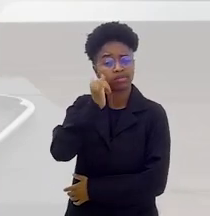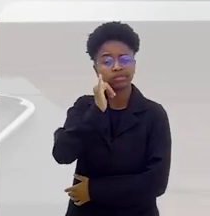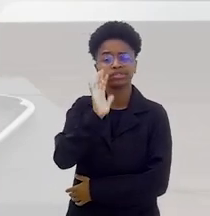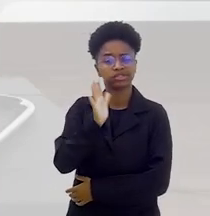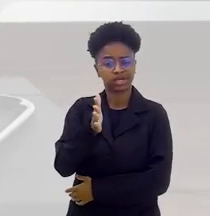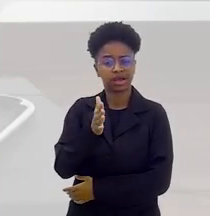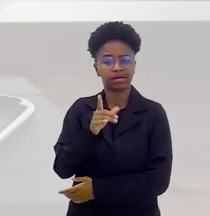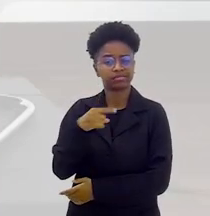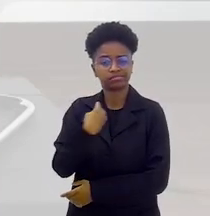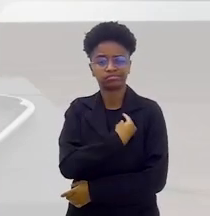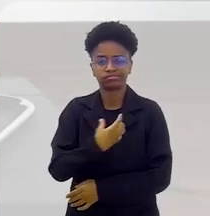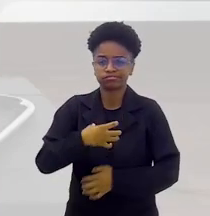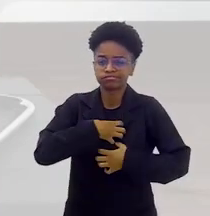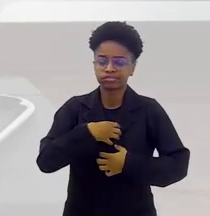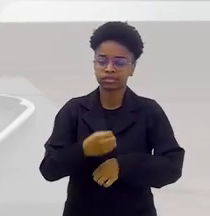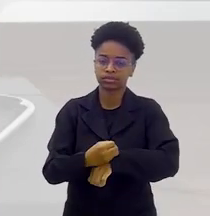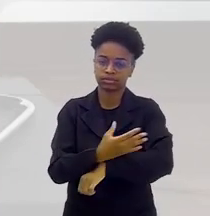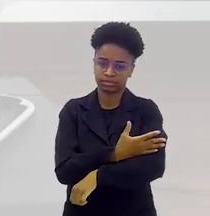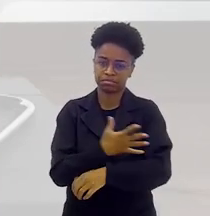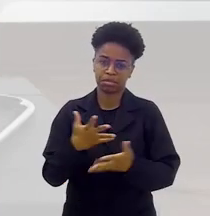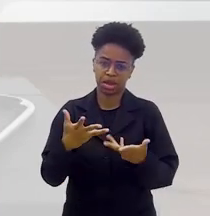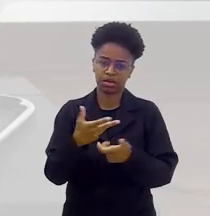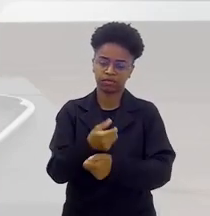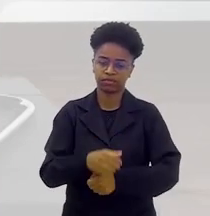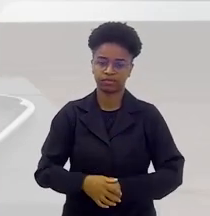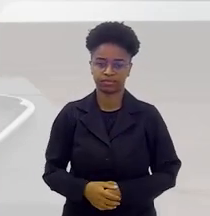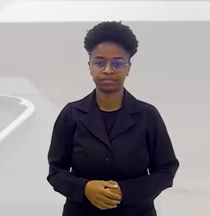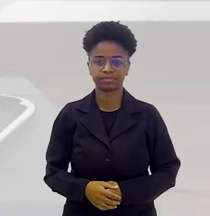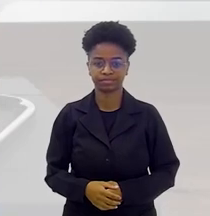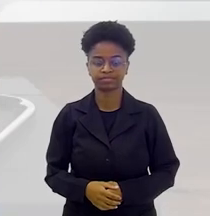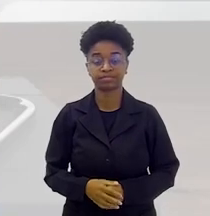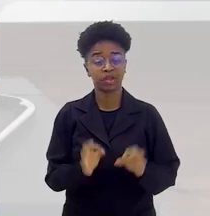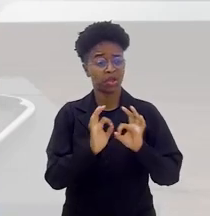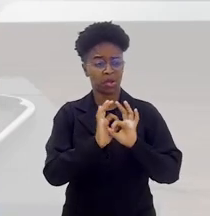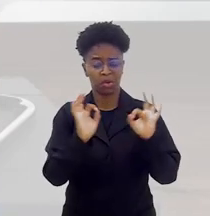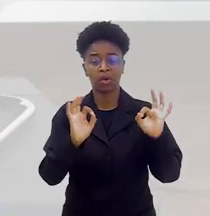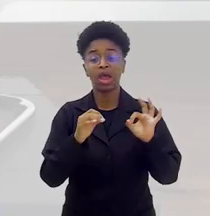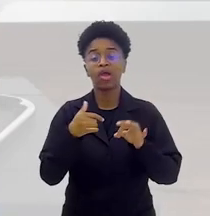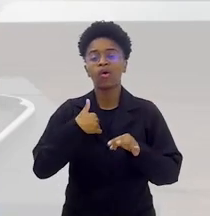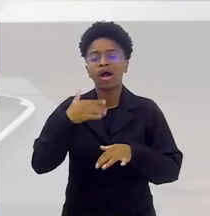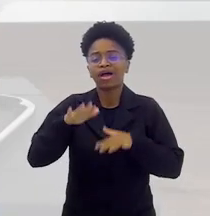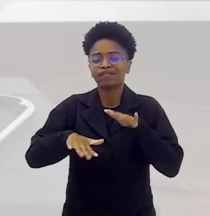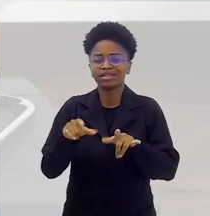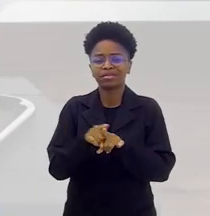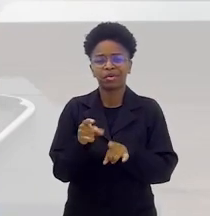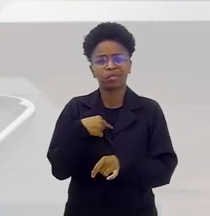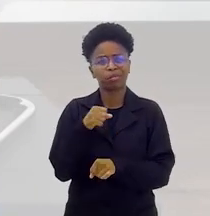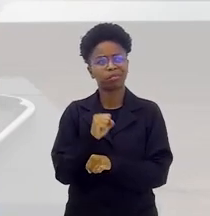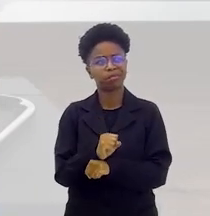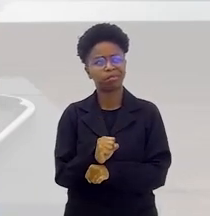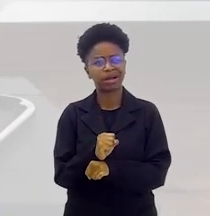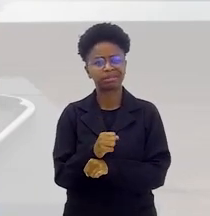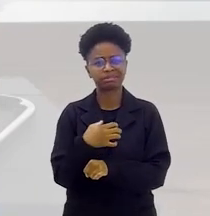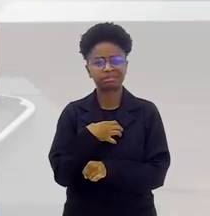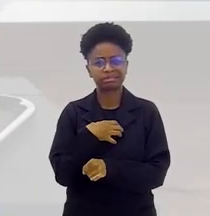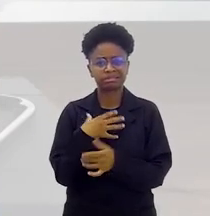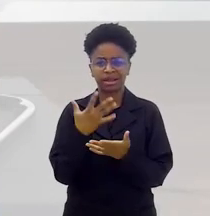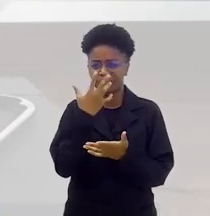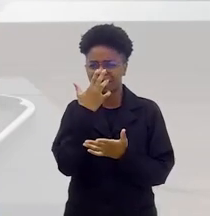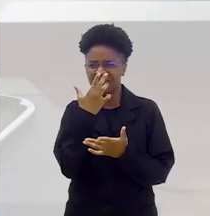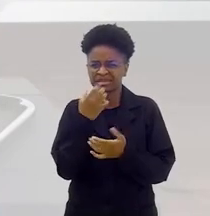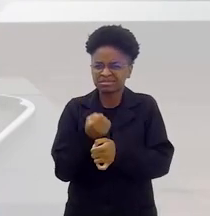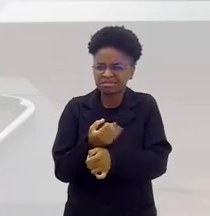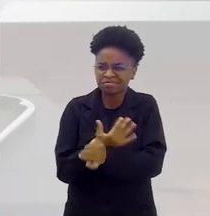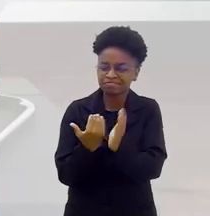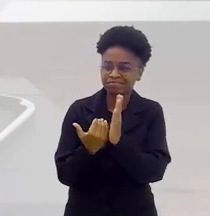narração, Selma já põe um pouco para chorar. Incrível isso. Que fantástico. Eu fico até, às vezes, até eu paro assim, porque ali você fica em